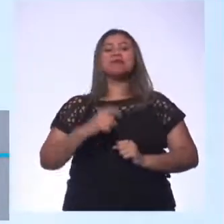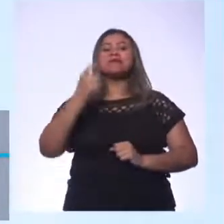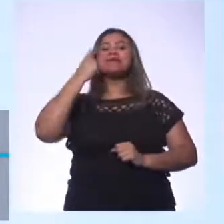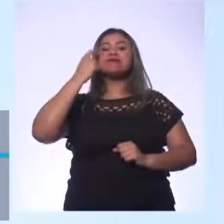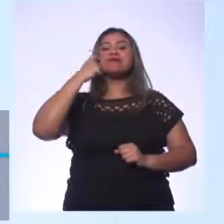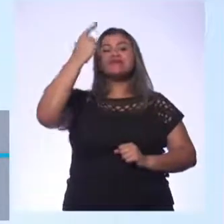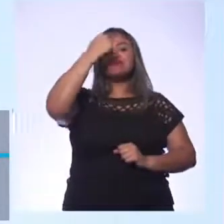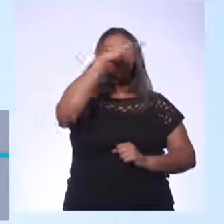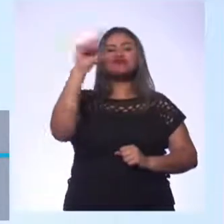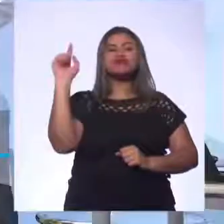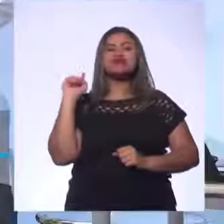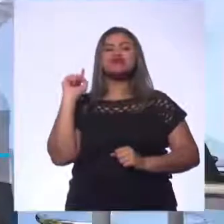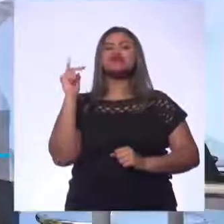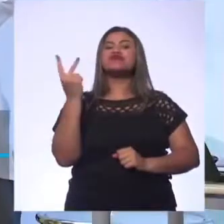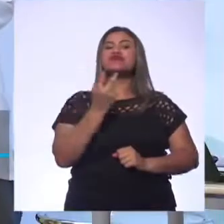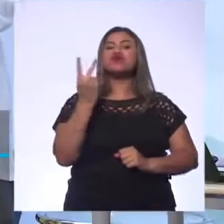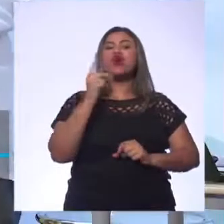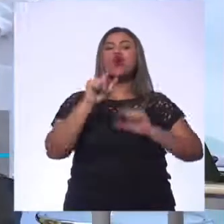últimos dois...